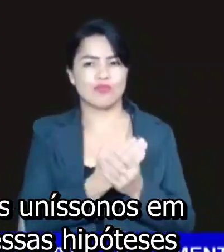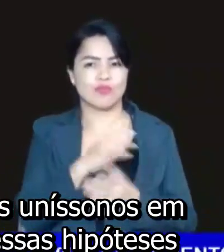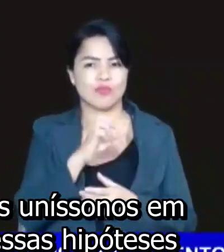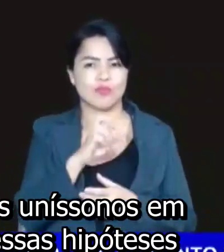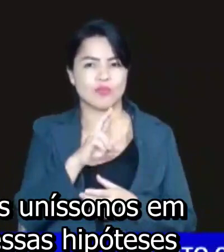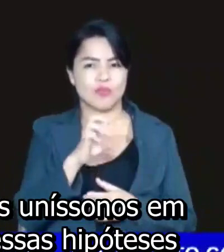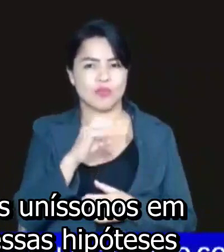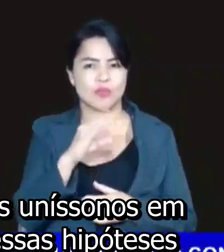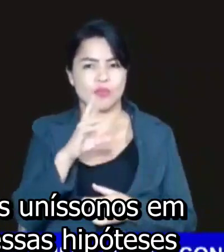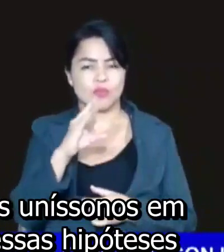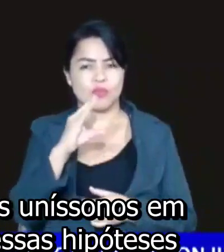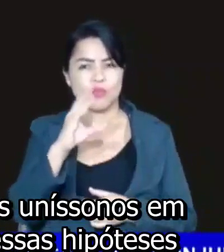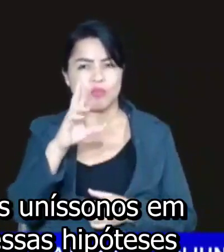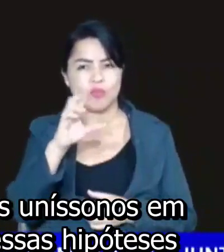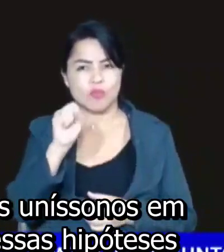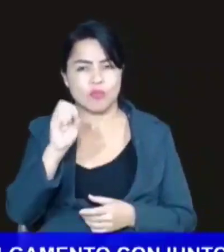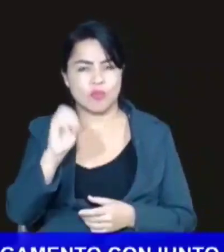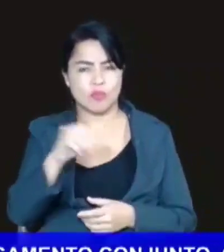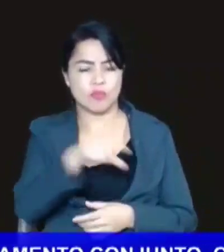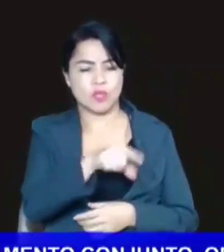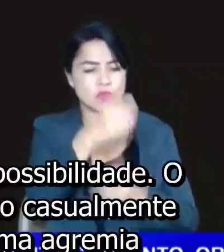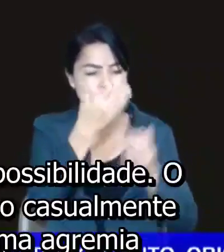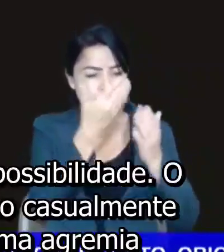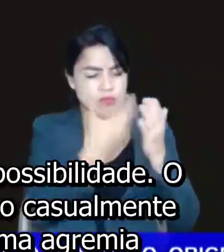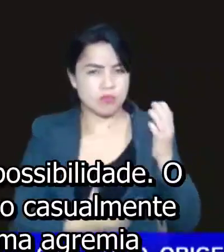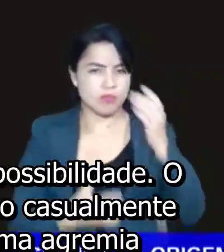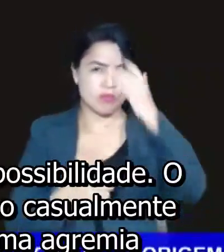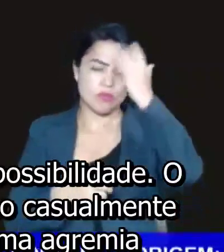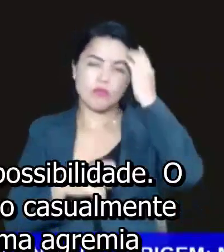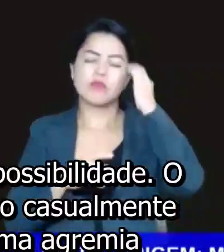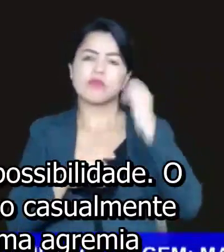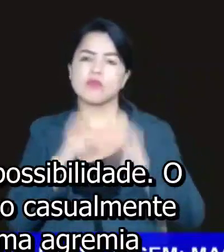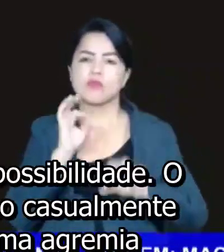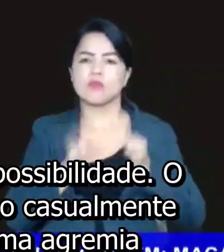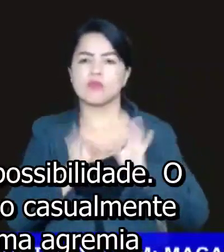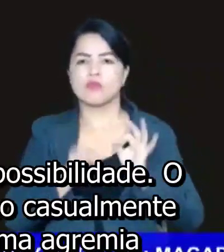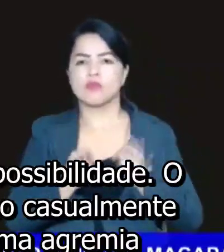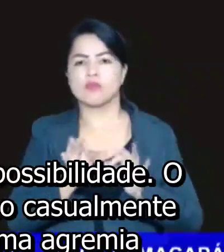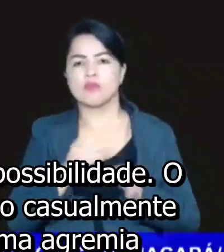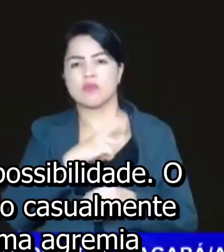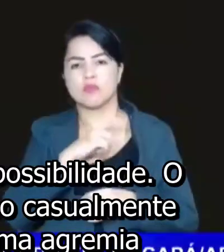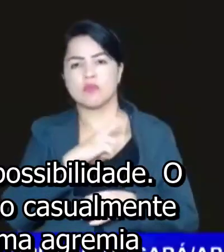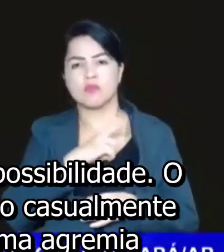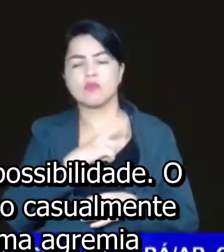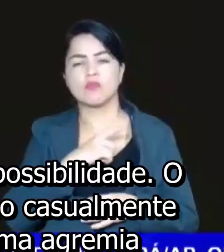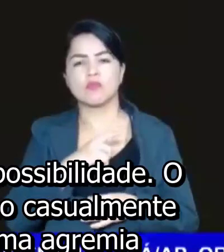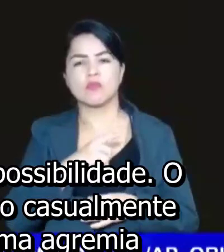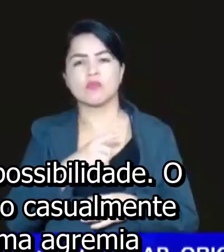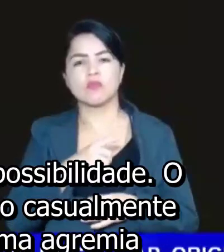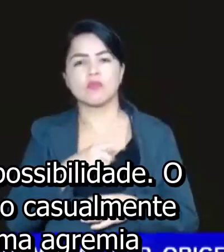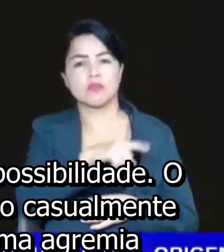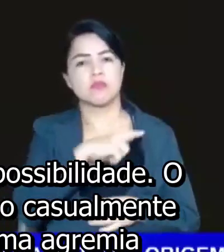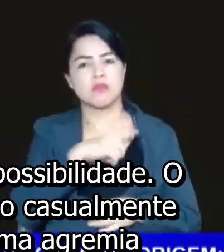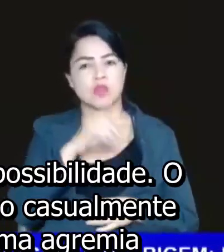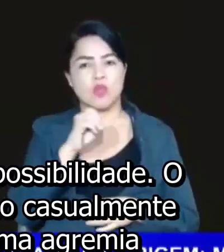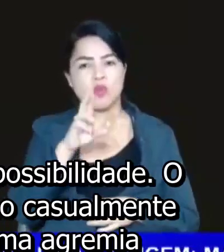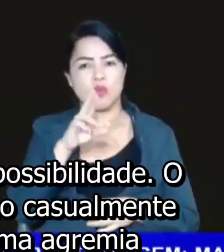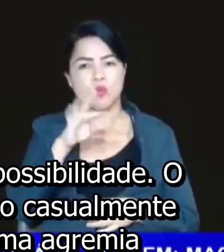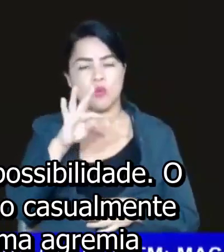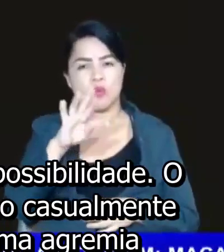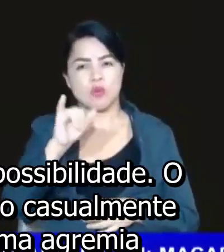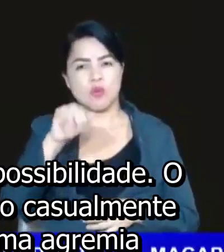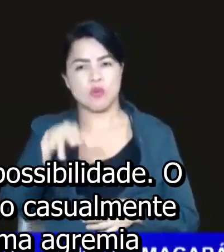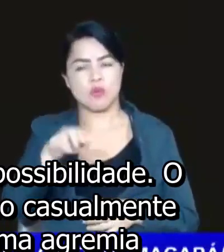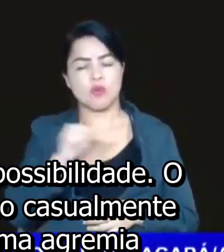da ação rescisória nessas hipóteses. A jurisprudência e a doutrina são uníssonas